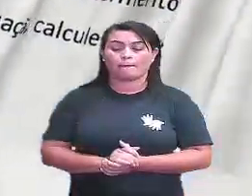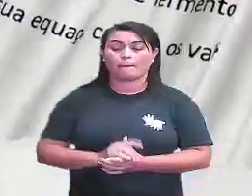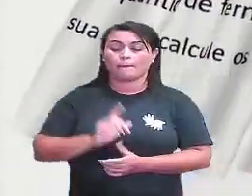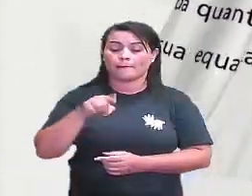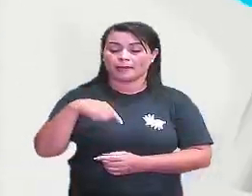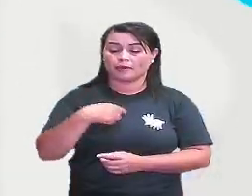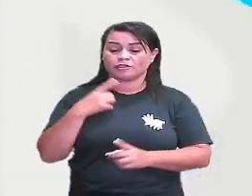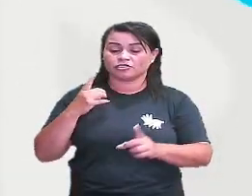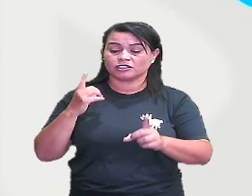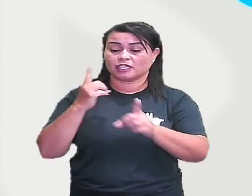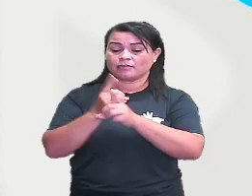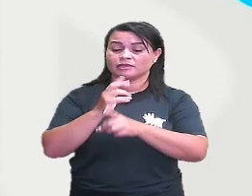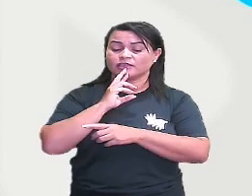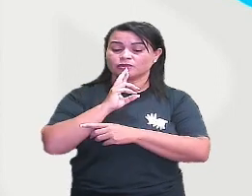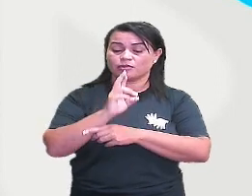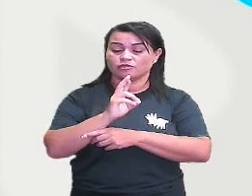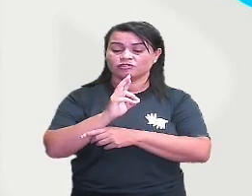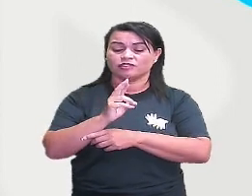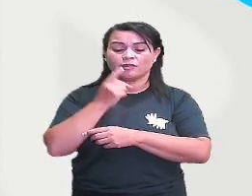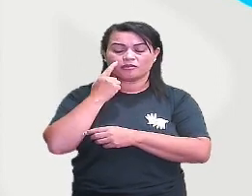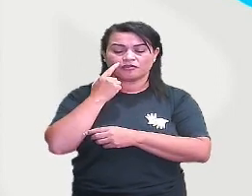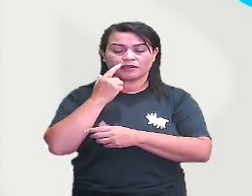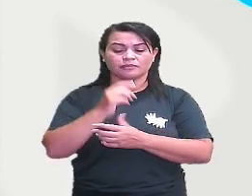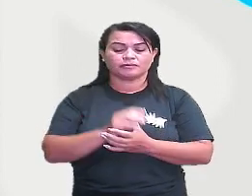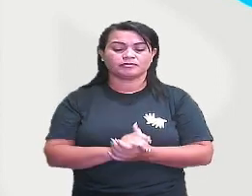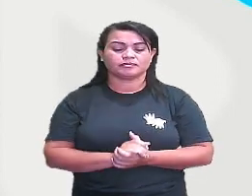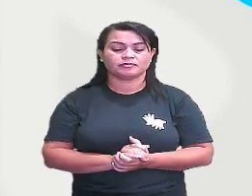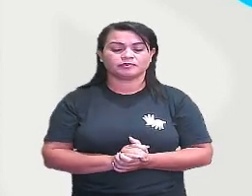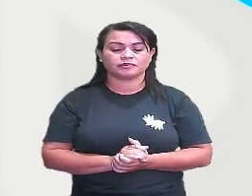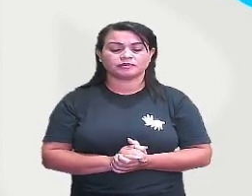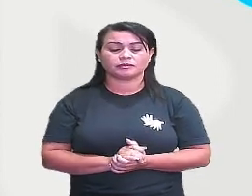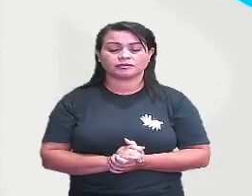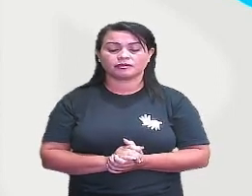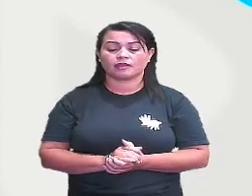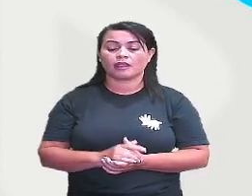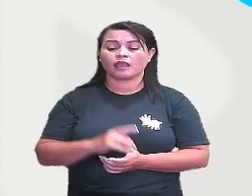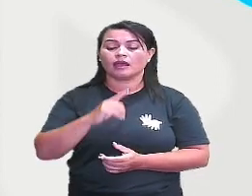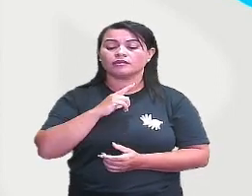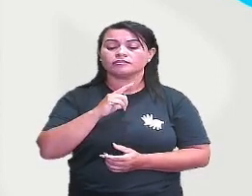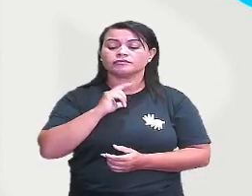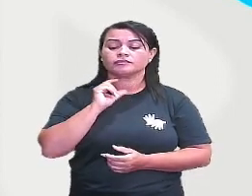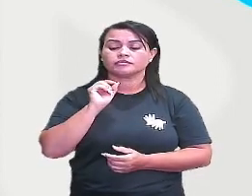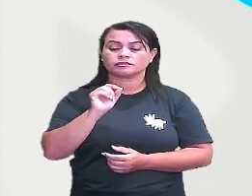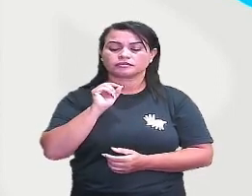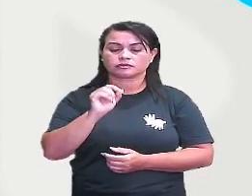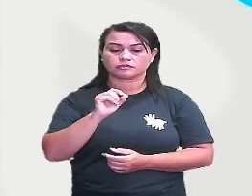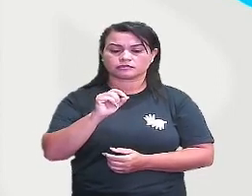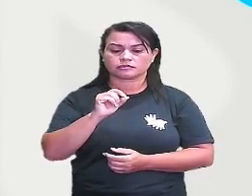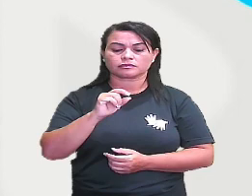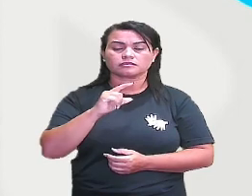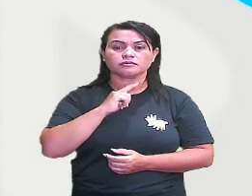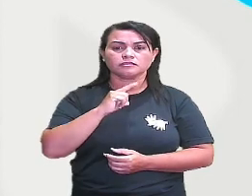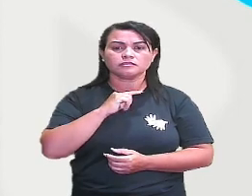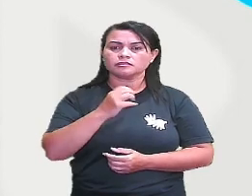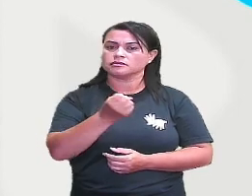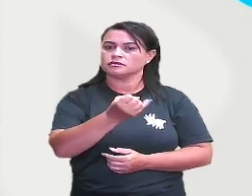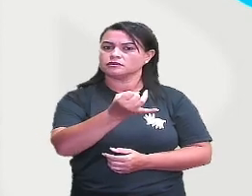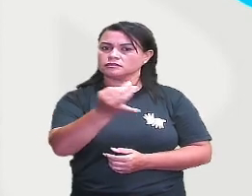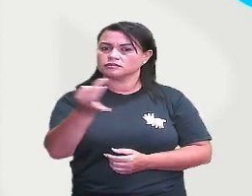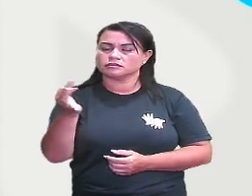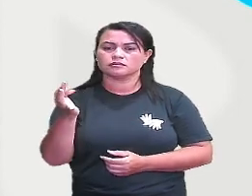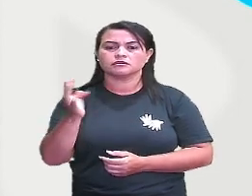gente chegar aí a essa resolução? Então, veja só. Aqui o que ocorre? Eu tenho que a quantidade